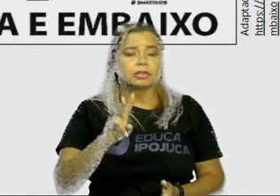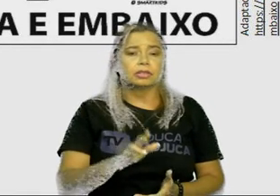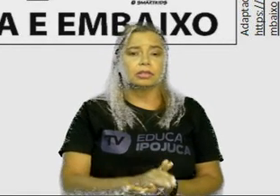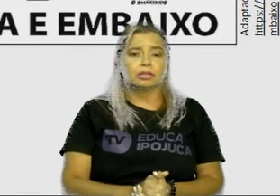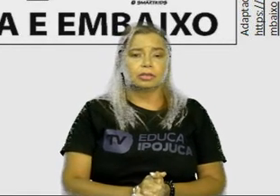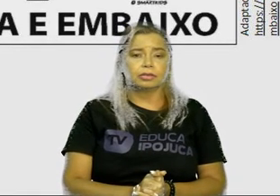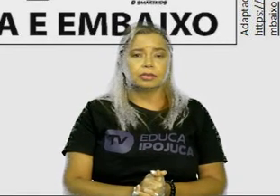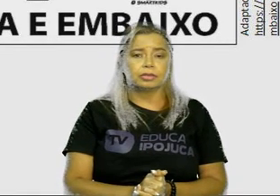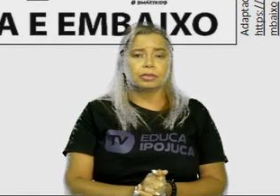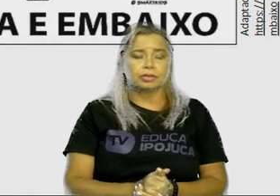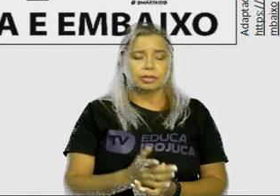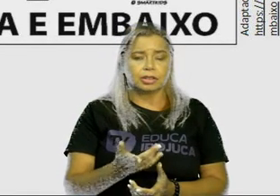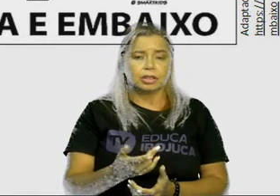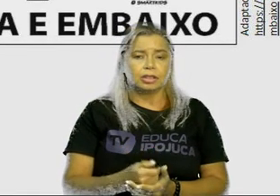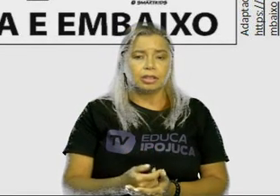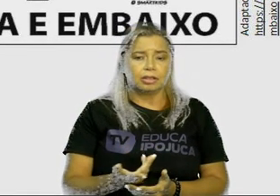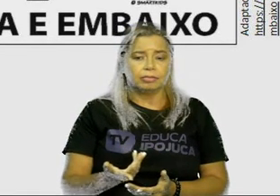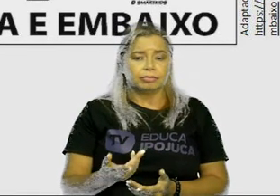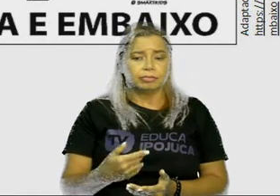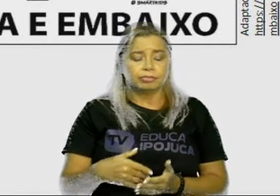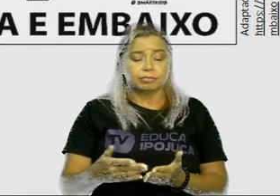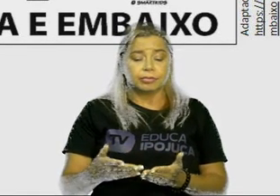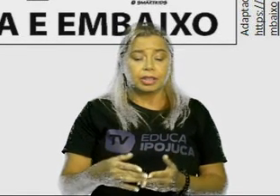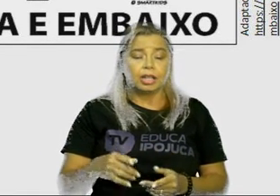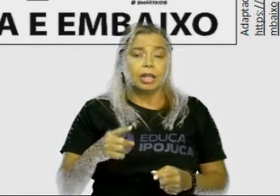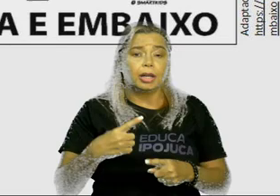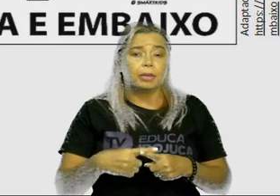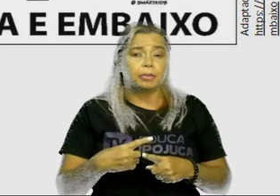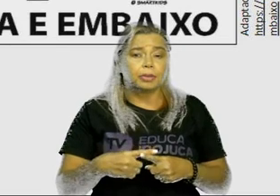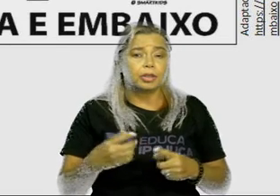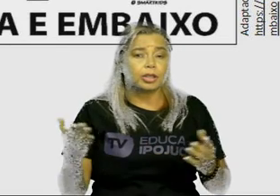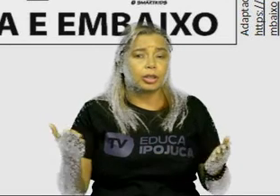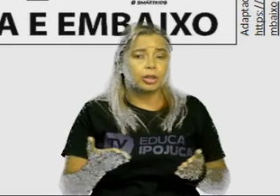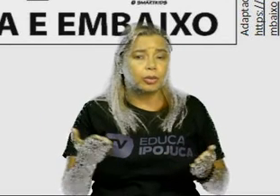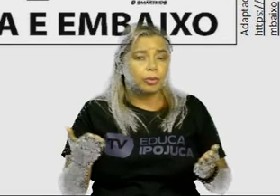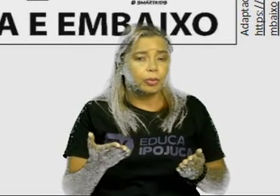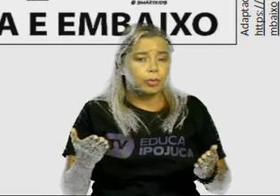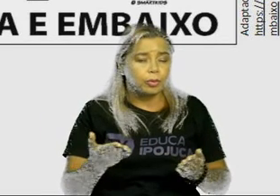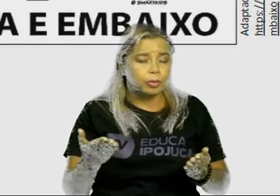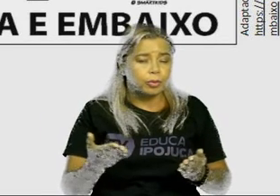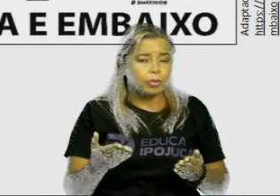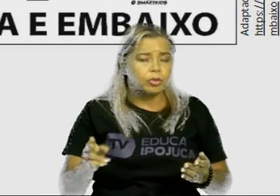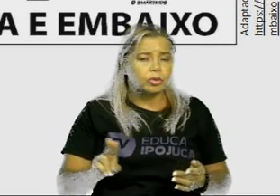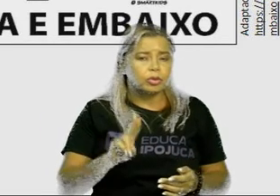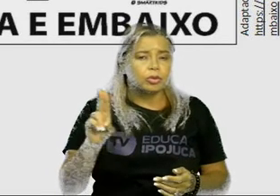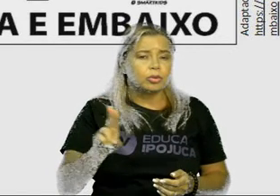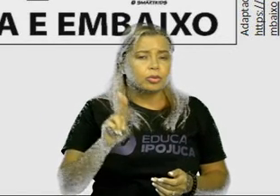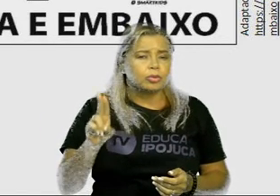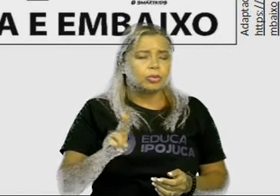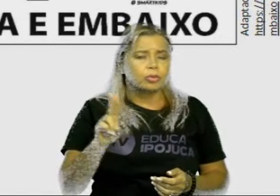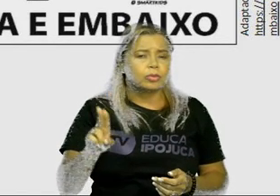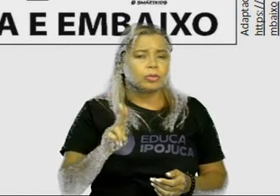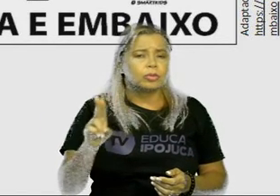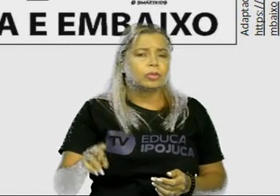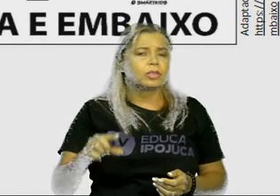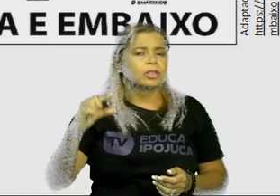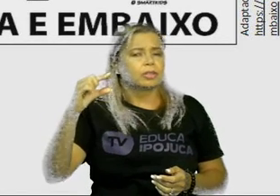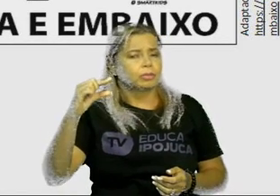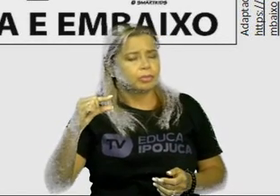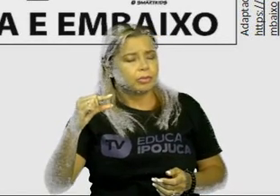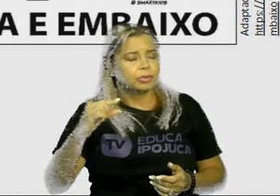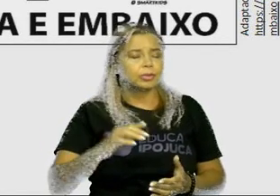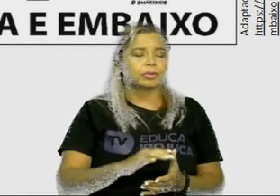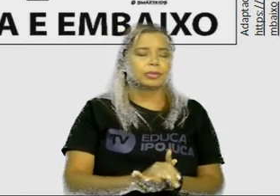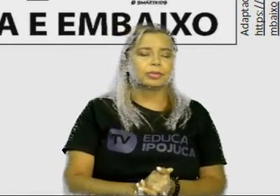Apesar que está um pouco antigo, hoje o pessoal usa muito mais atualizado, né? Para ligar, para receber